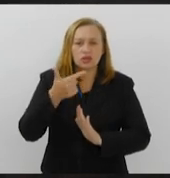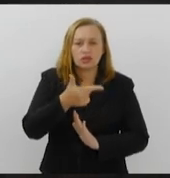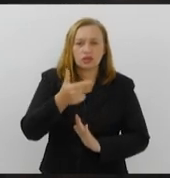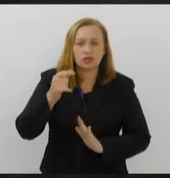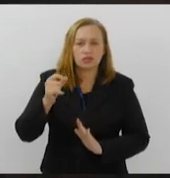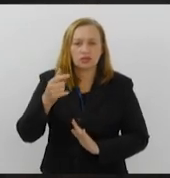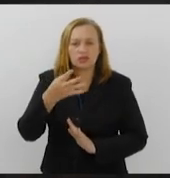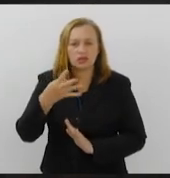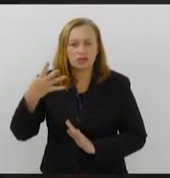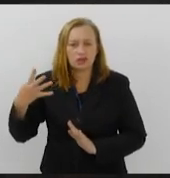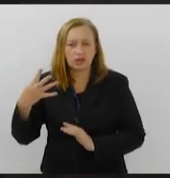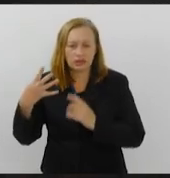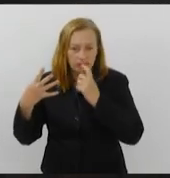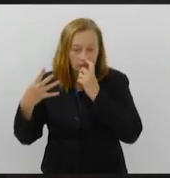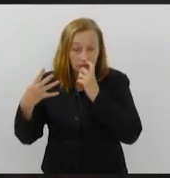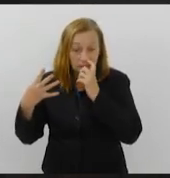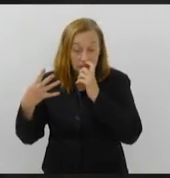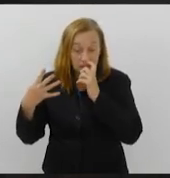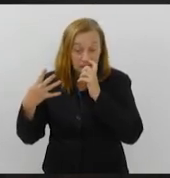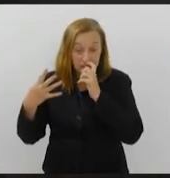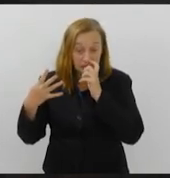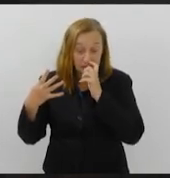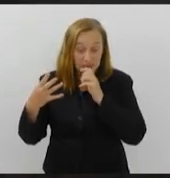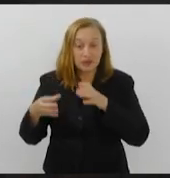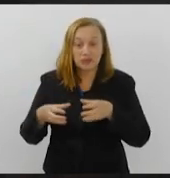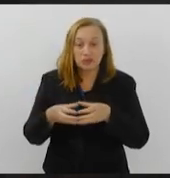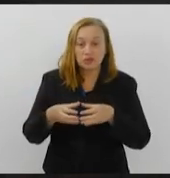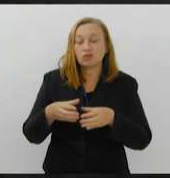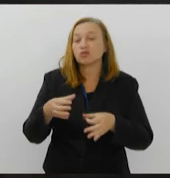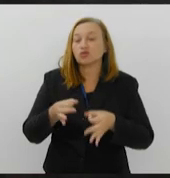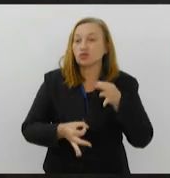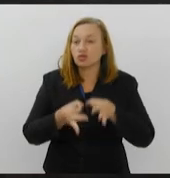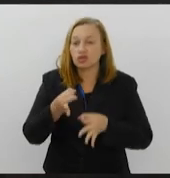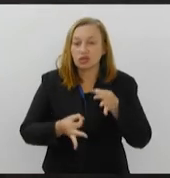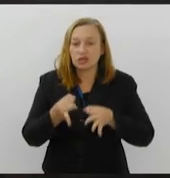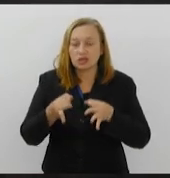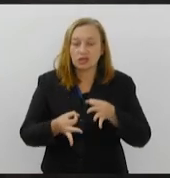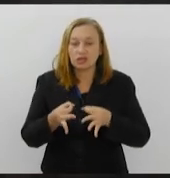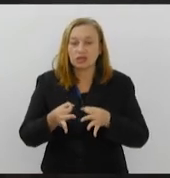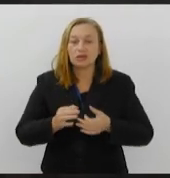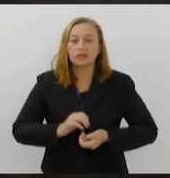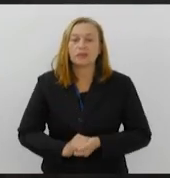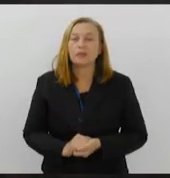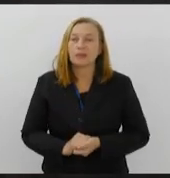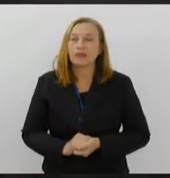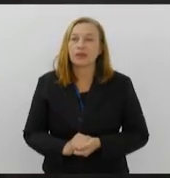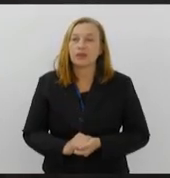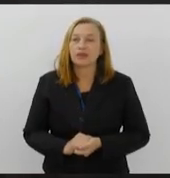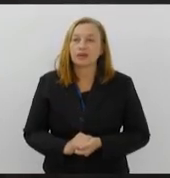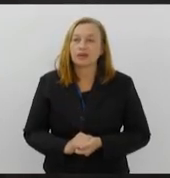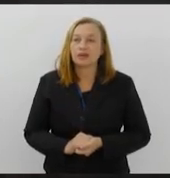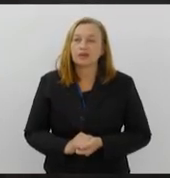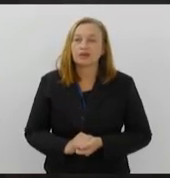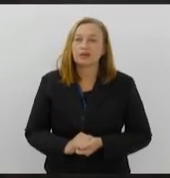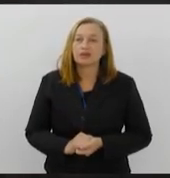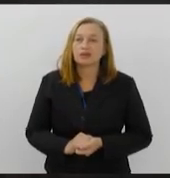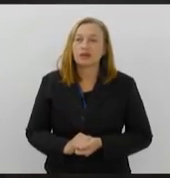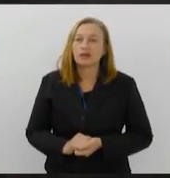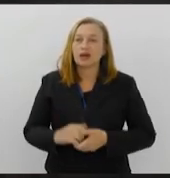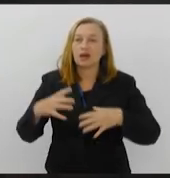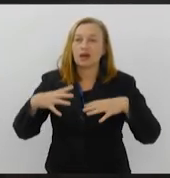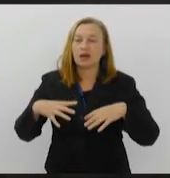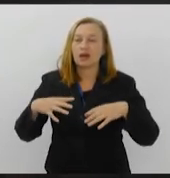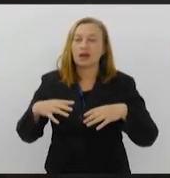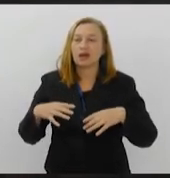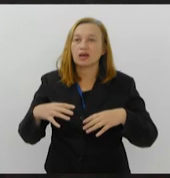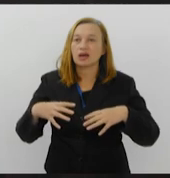784/2024, de autoria da Comissão de Constituição e Justiça, que autoriza a adesão da Assembleia Legislativa do Estado do